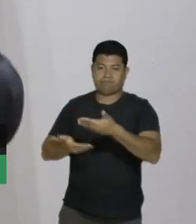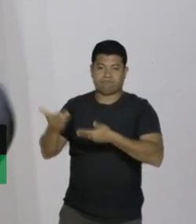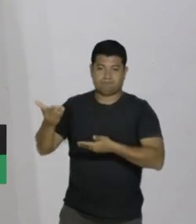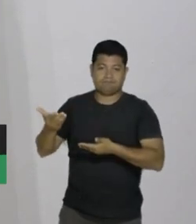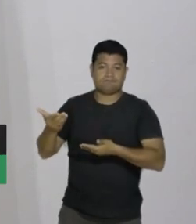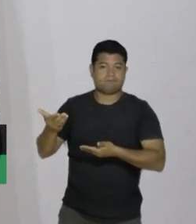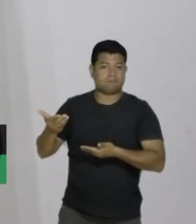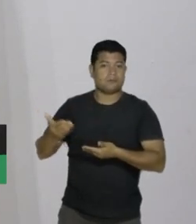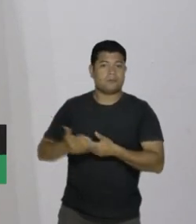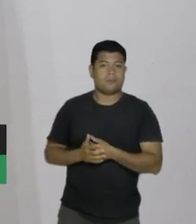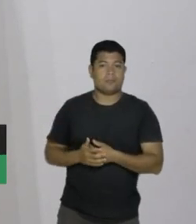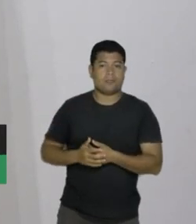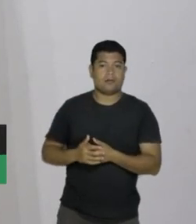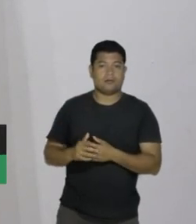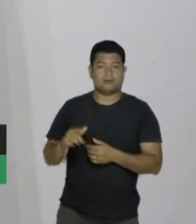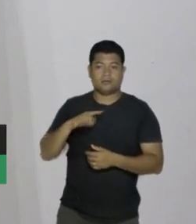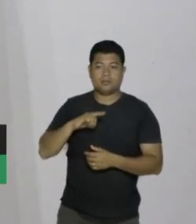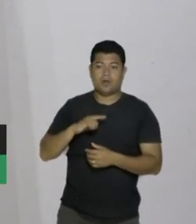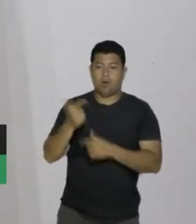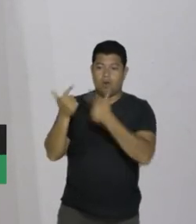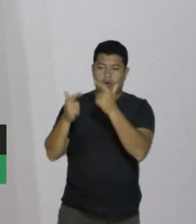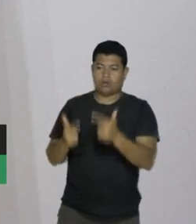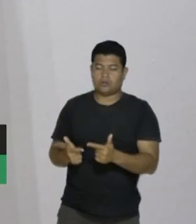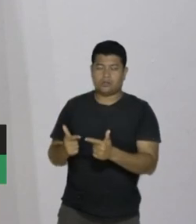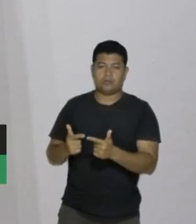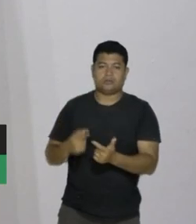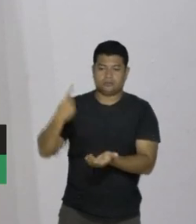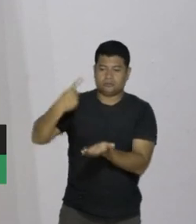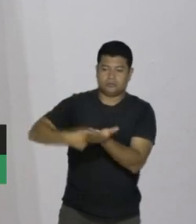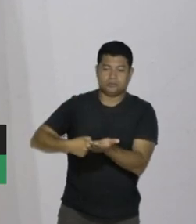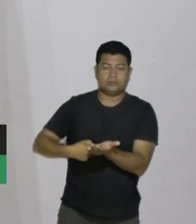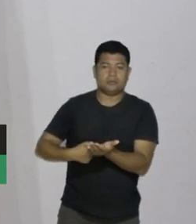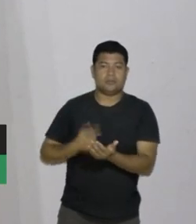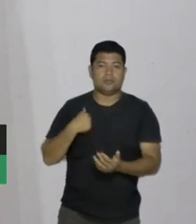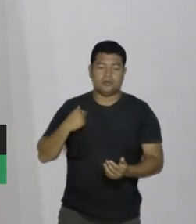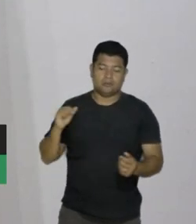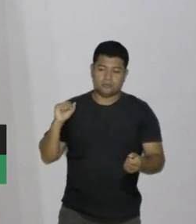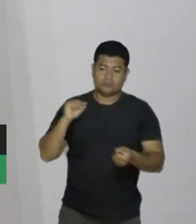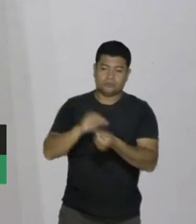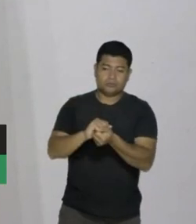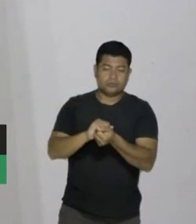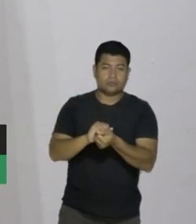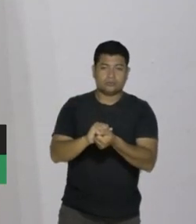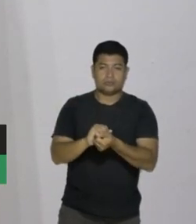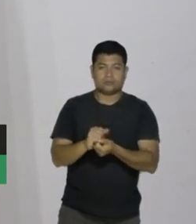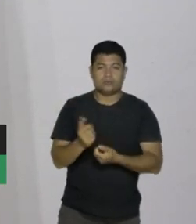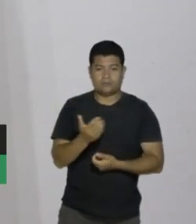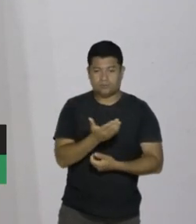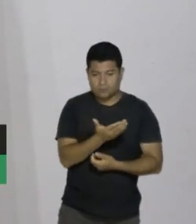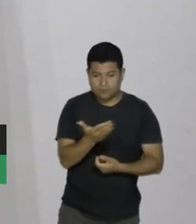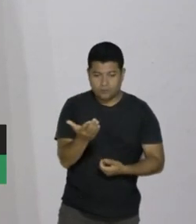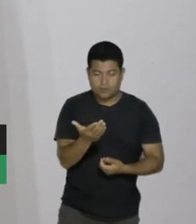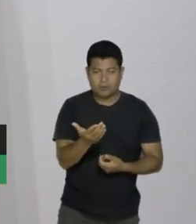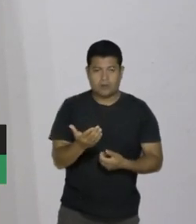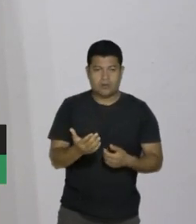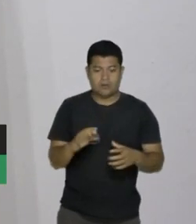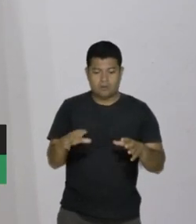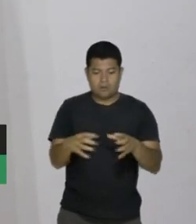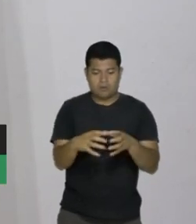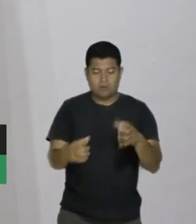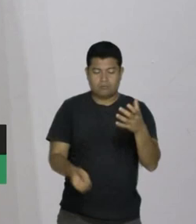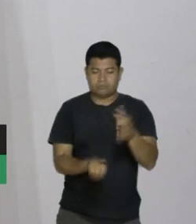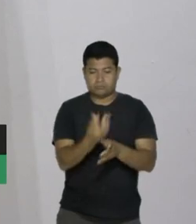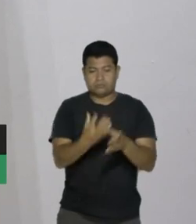estabelecer outros acordos então miúno aqui aos produtores de maçã de Santa Catarina